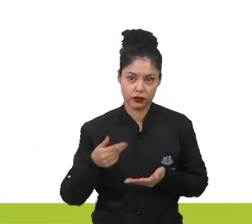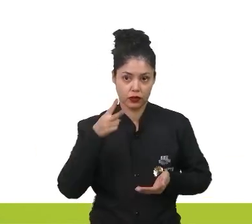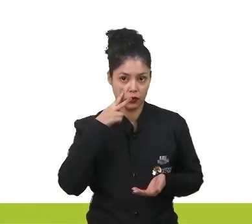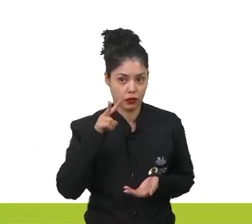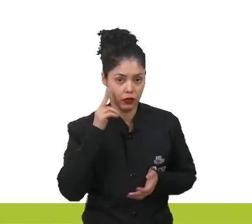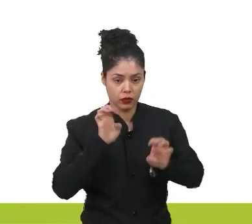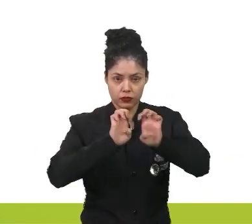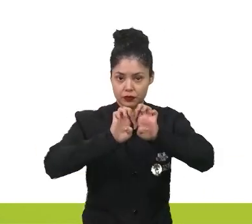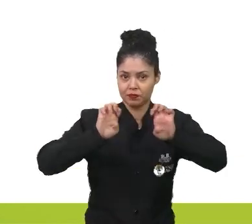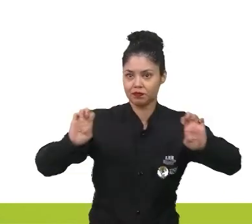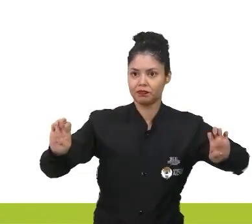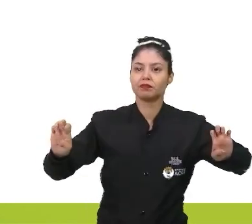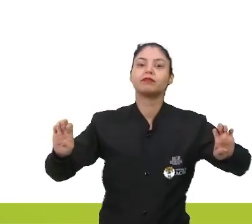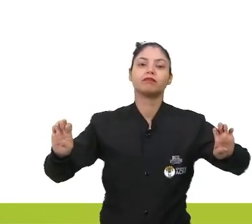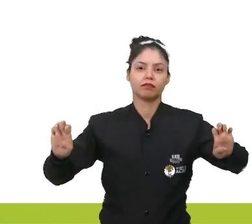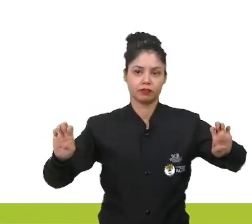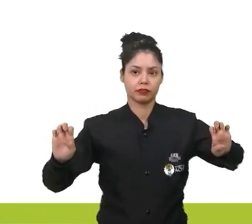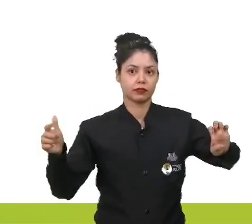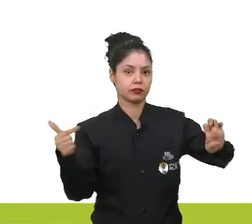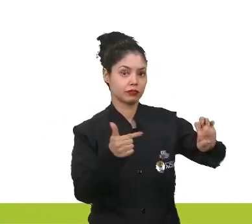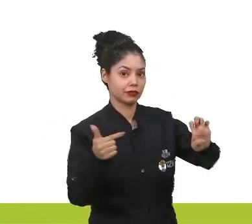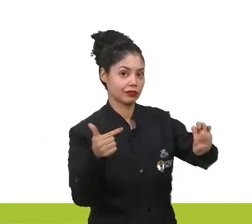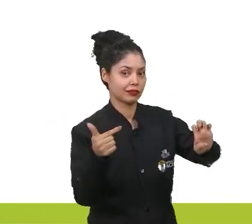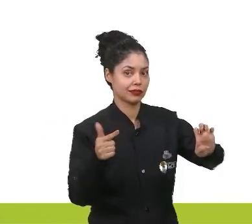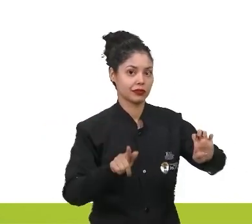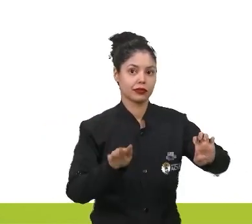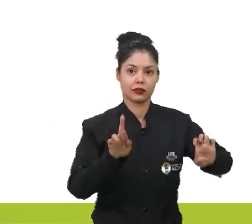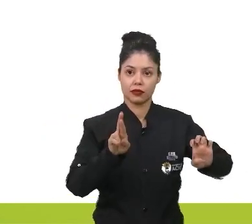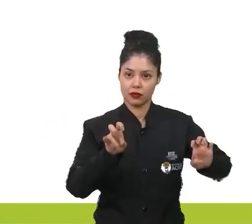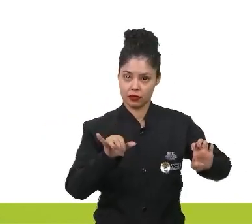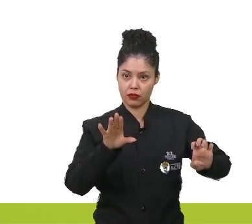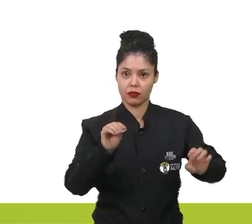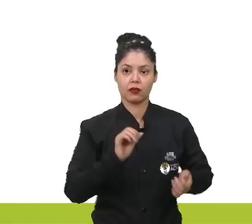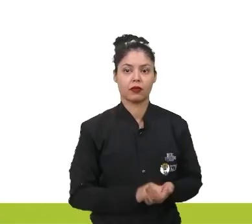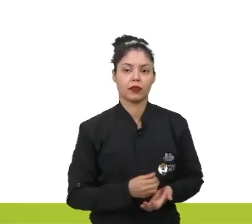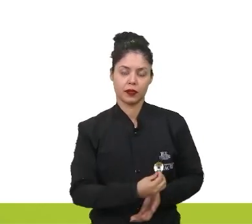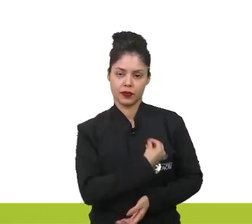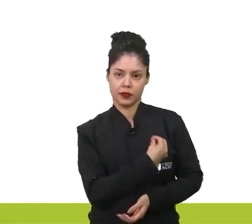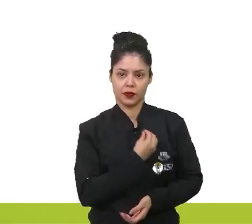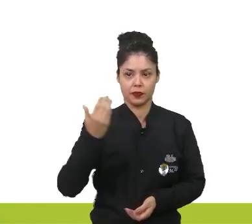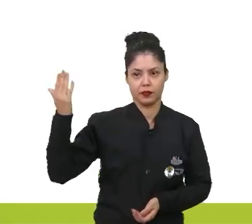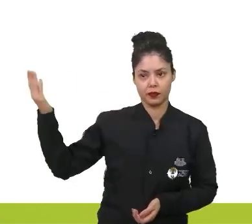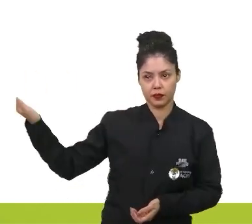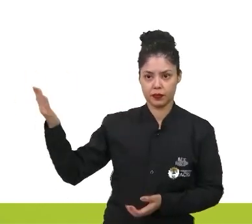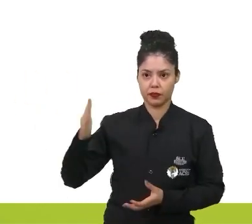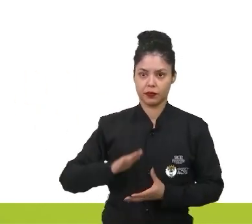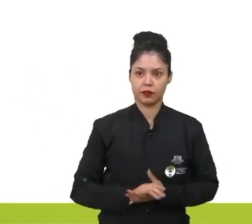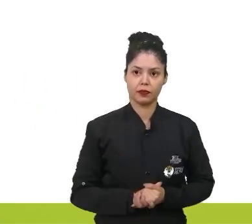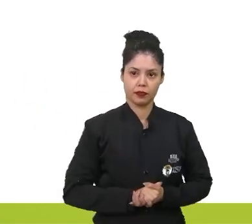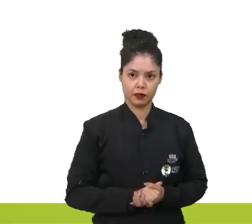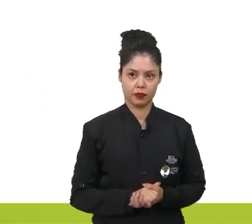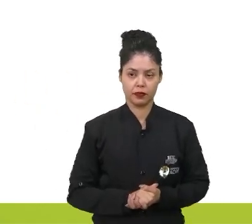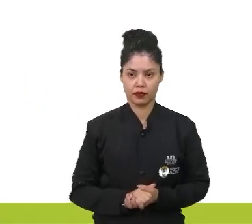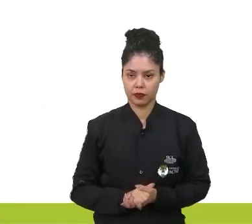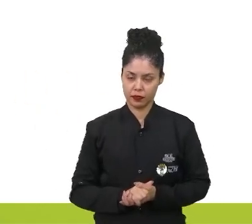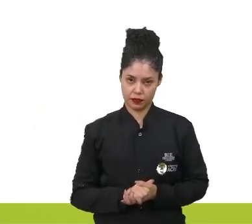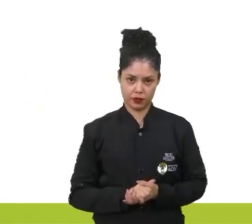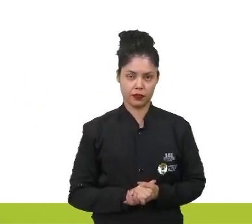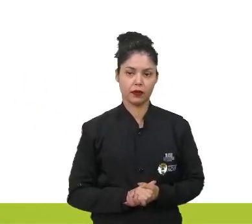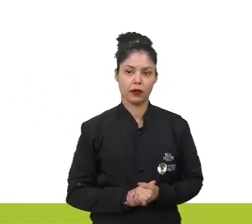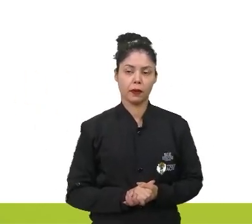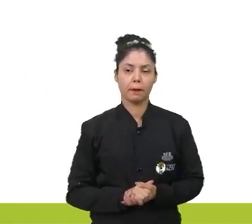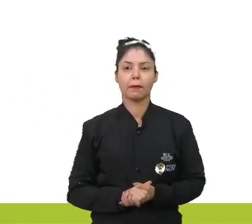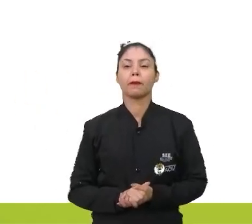uma equação do segundo grau presente aqui, tá vendo? Você tem uma equação do segundo